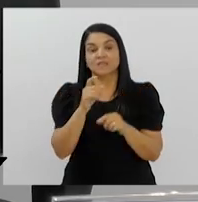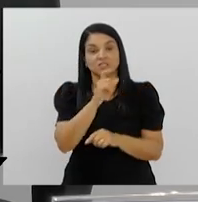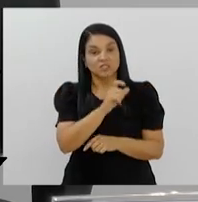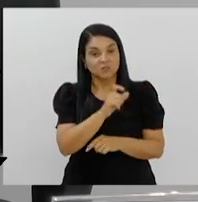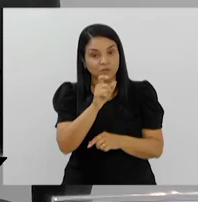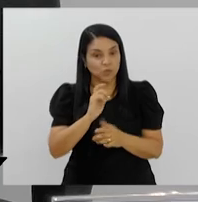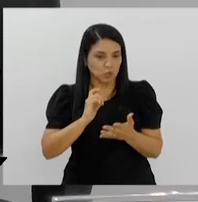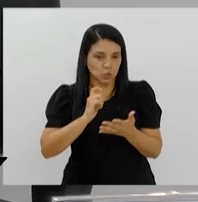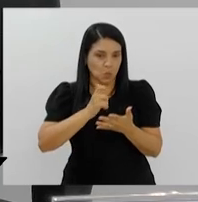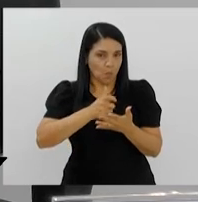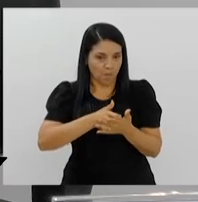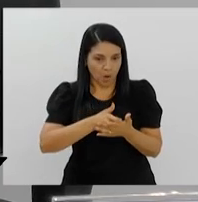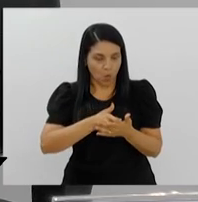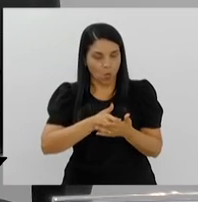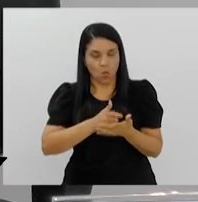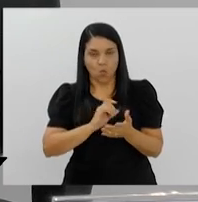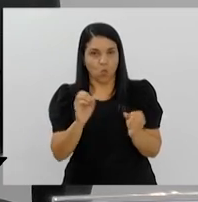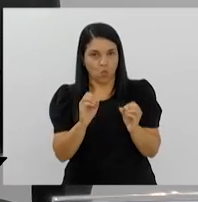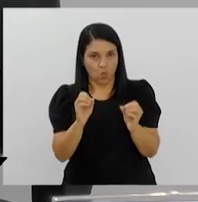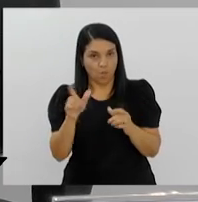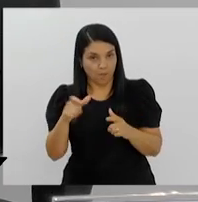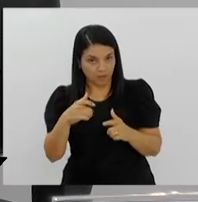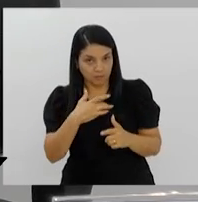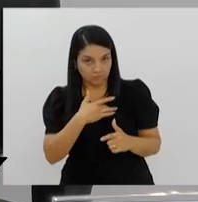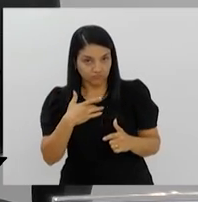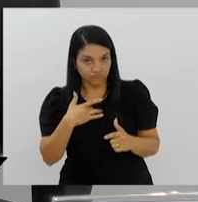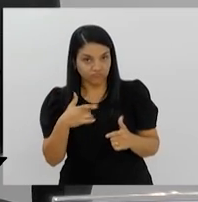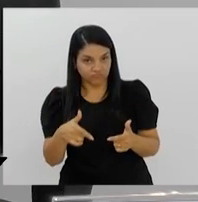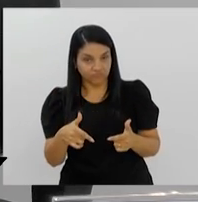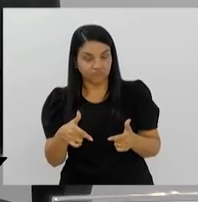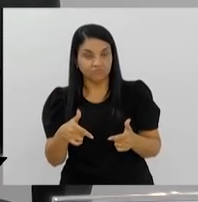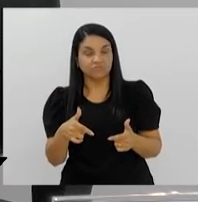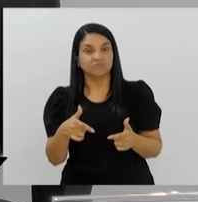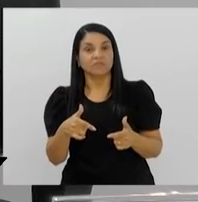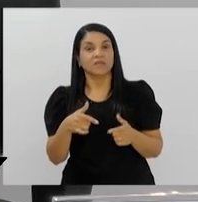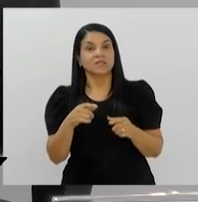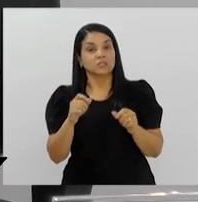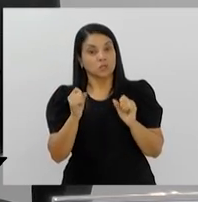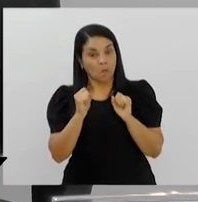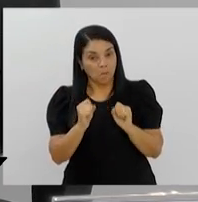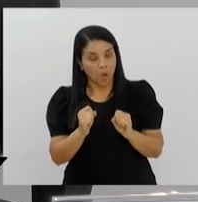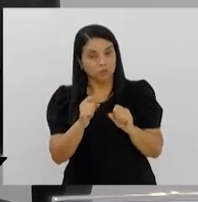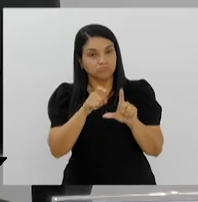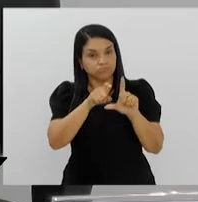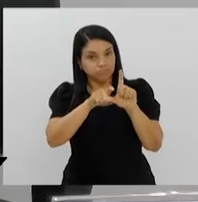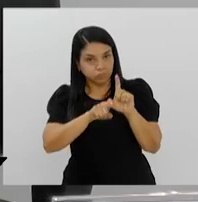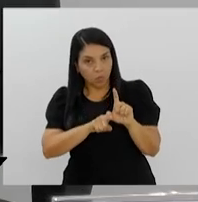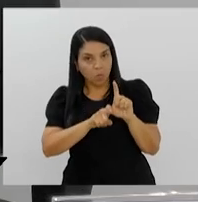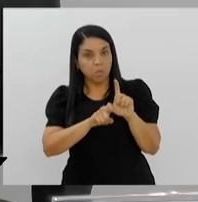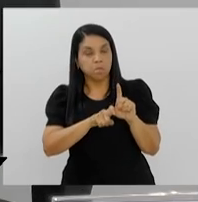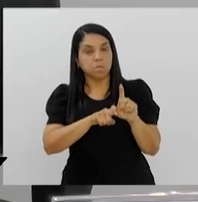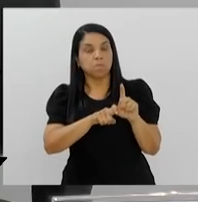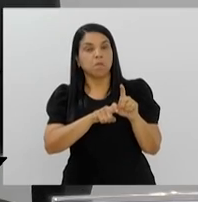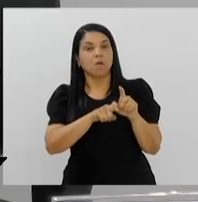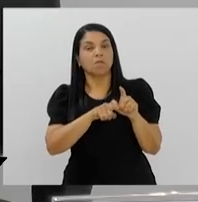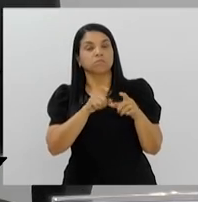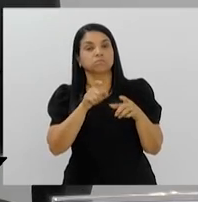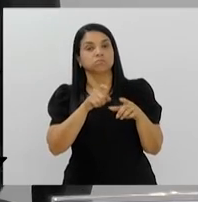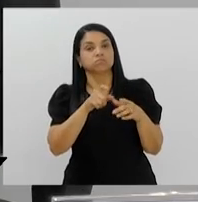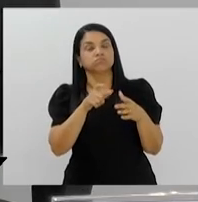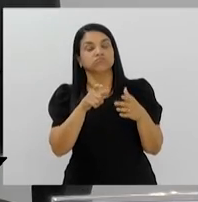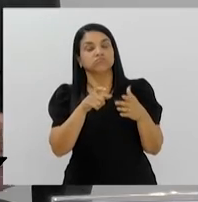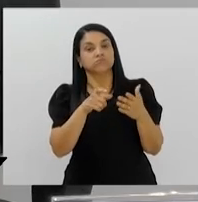mal pagador o beneficiário Ele só pode ter a sua rescisão suspensão dos serviços se devidamente